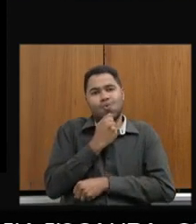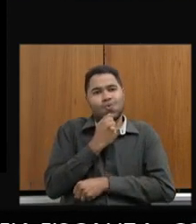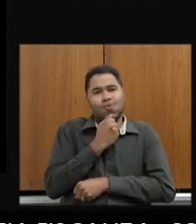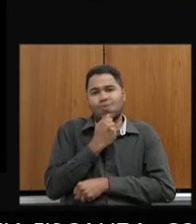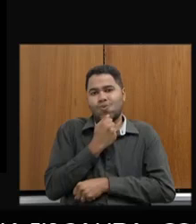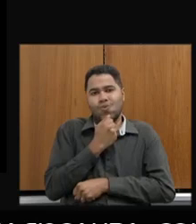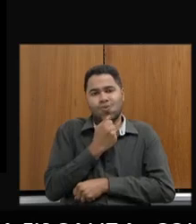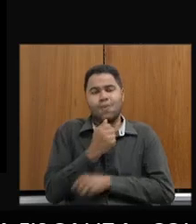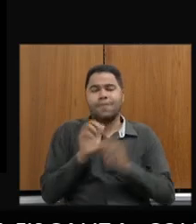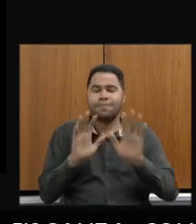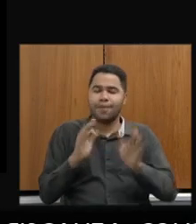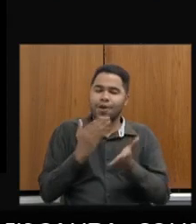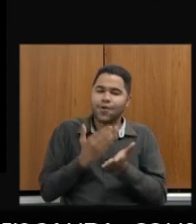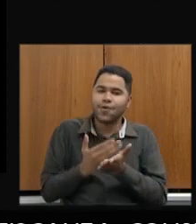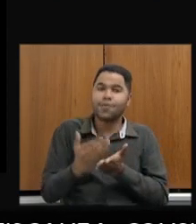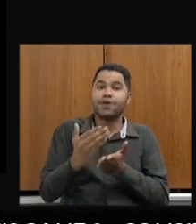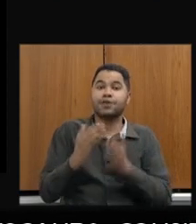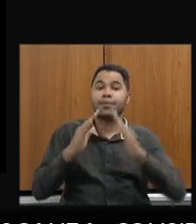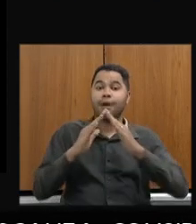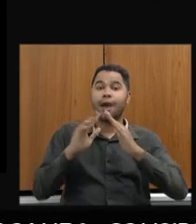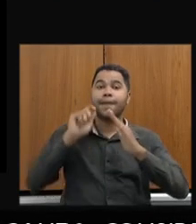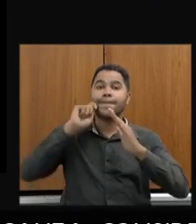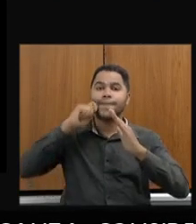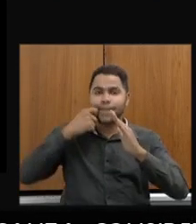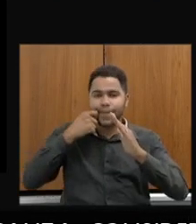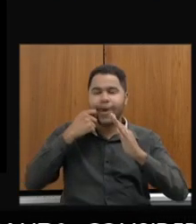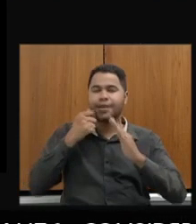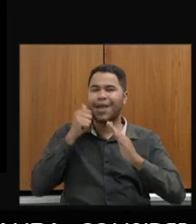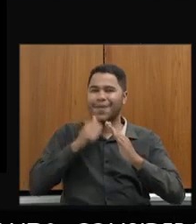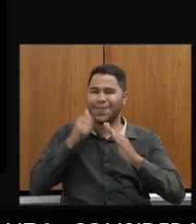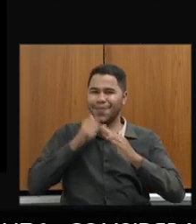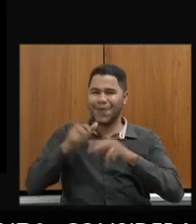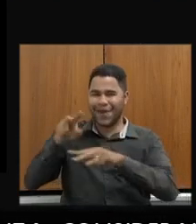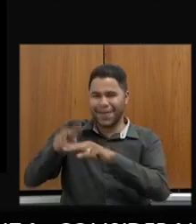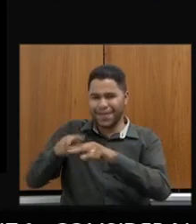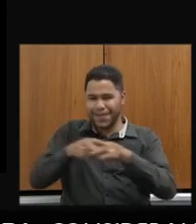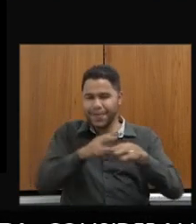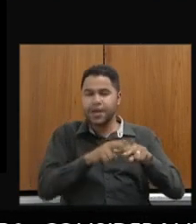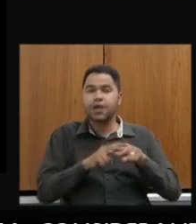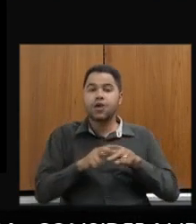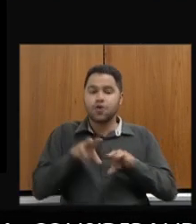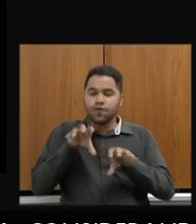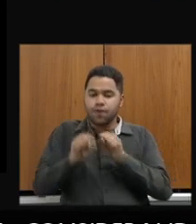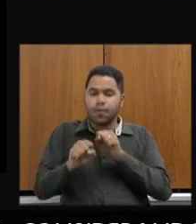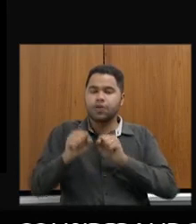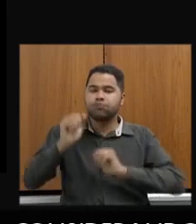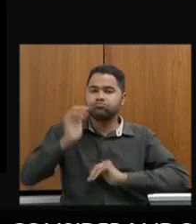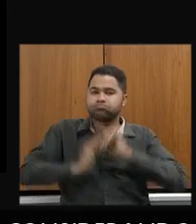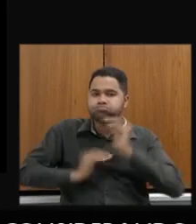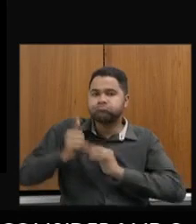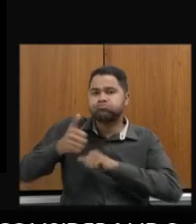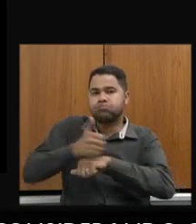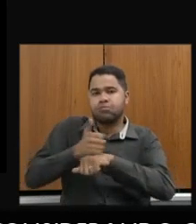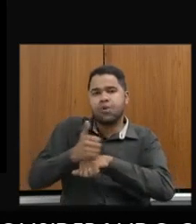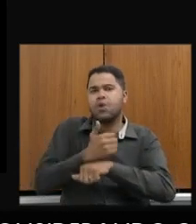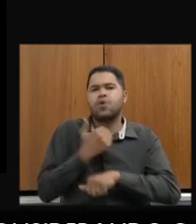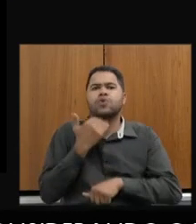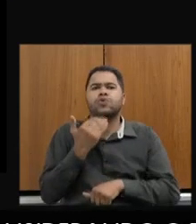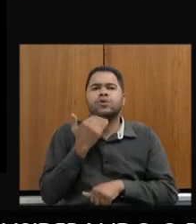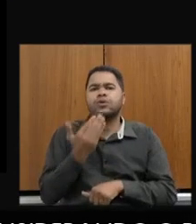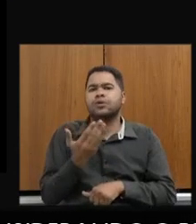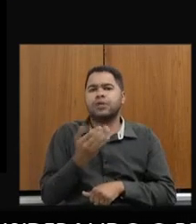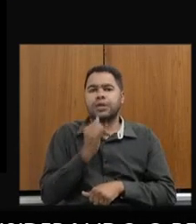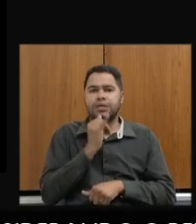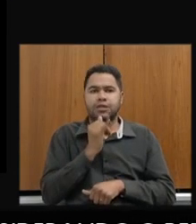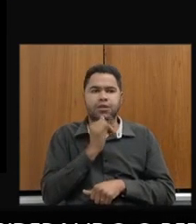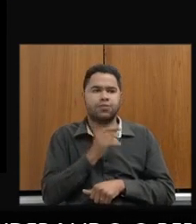é esse projeto mas começamos com as padarias Então as empresas Elas tiveram uma formação profissional porque não adianta você